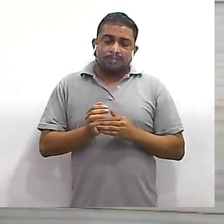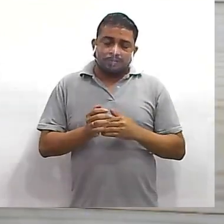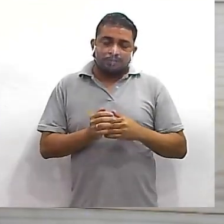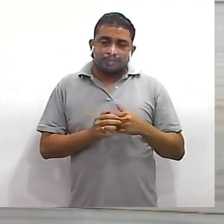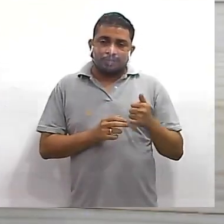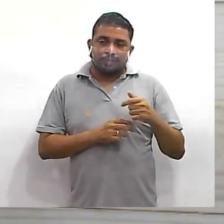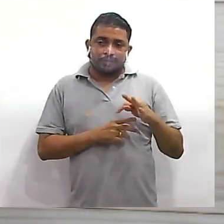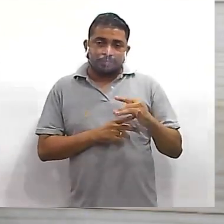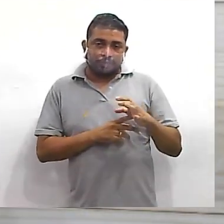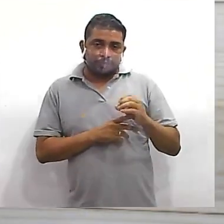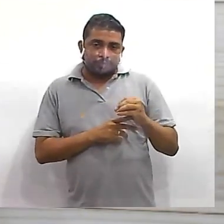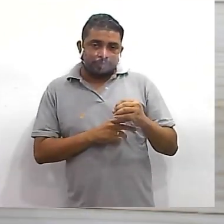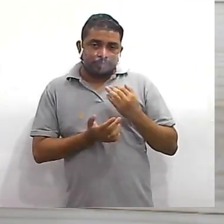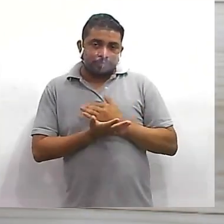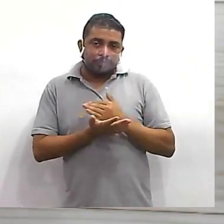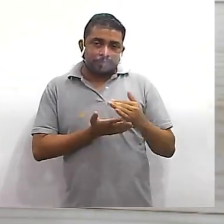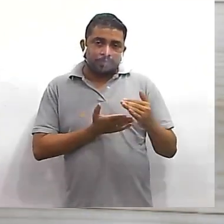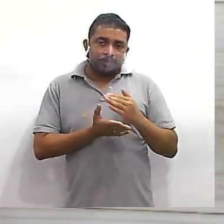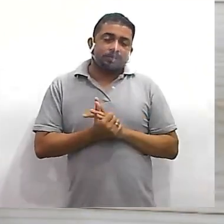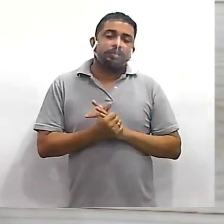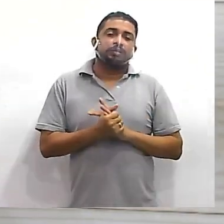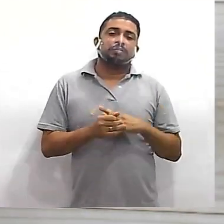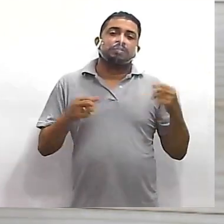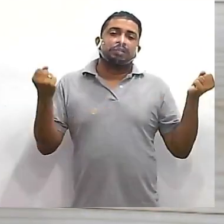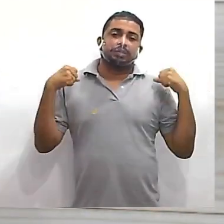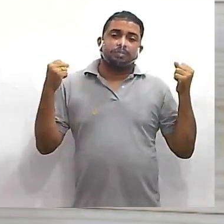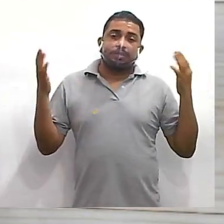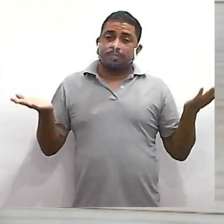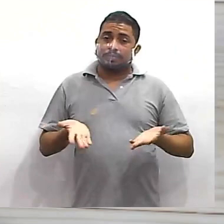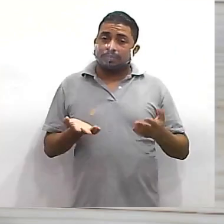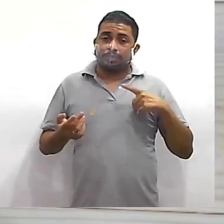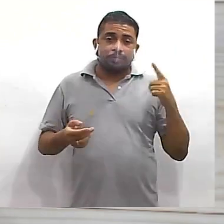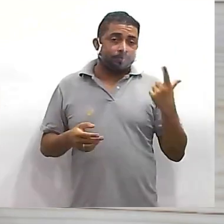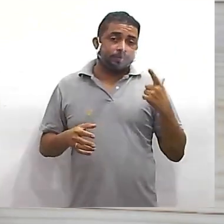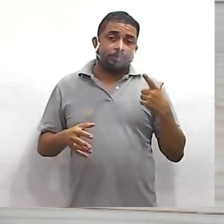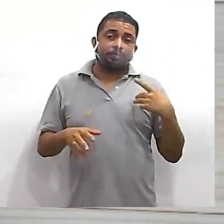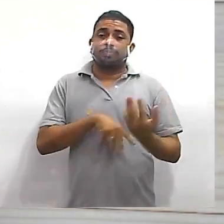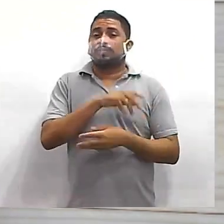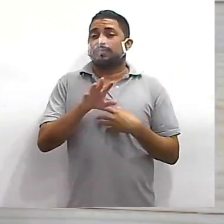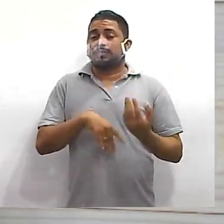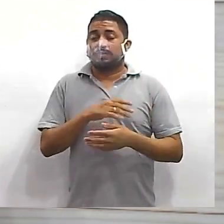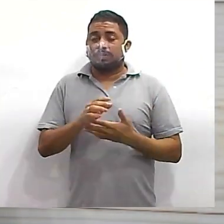então tu pode começar a tua dieta hoje, tu pode ir para a academia hoje, porque não vai ter confusão, né?